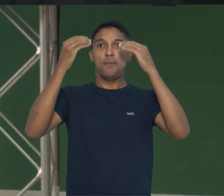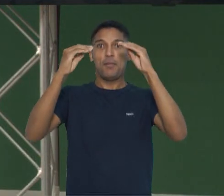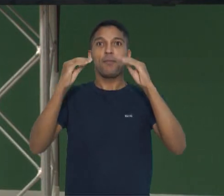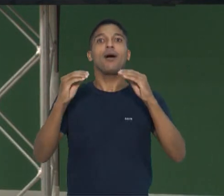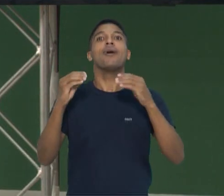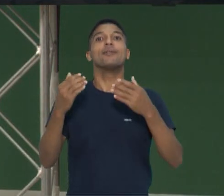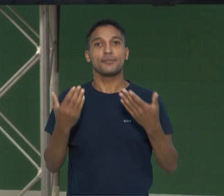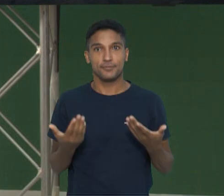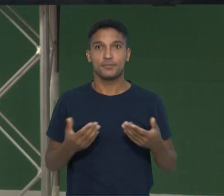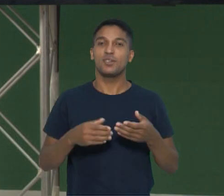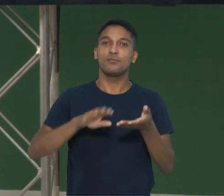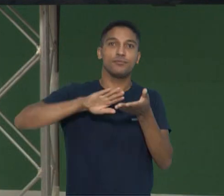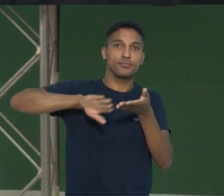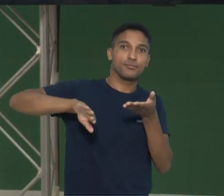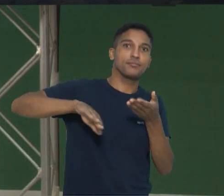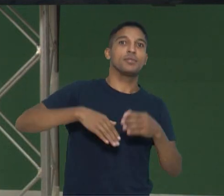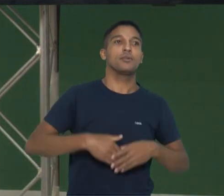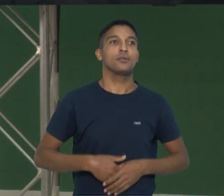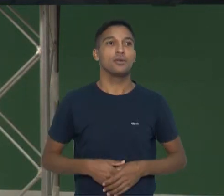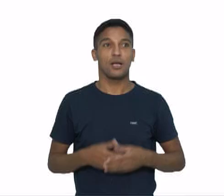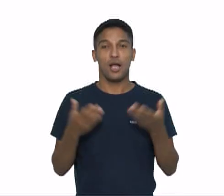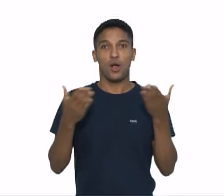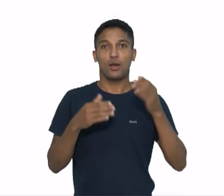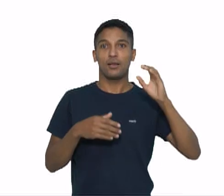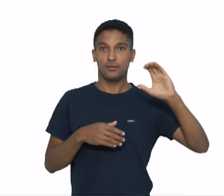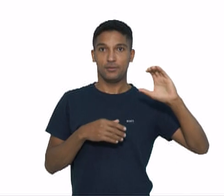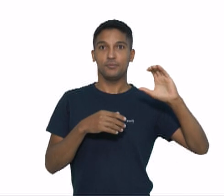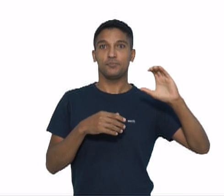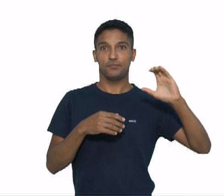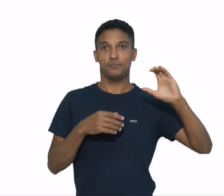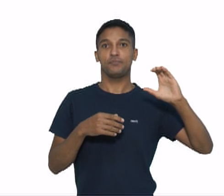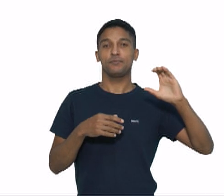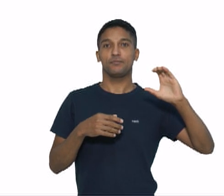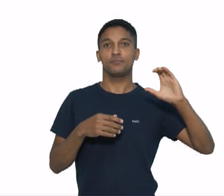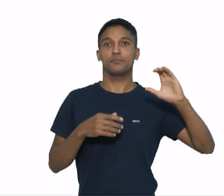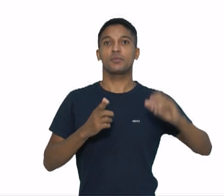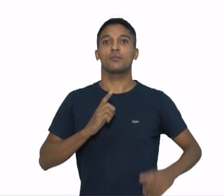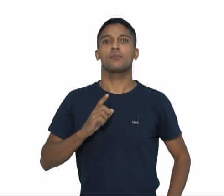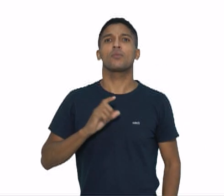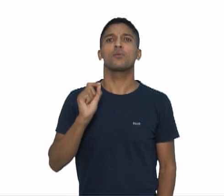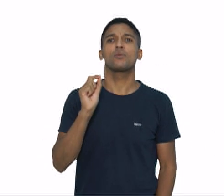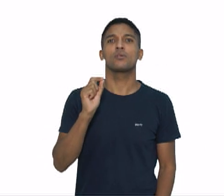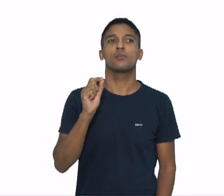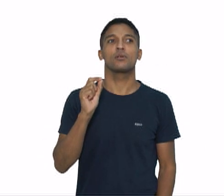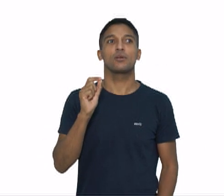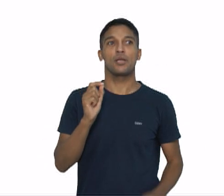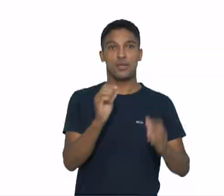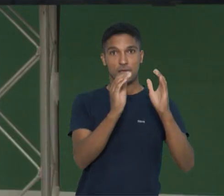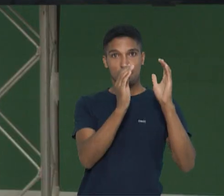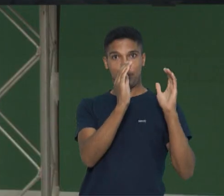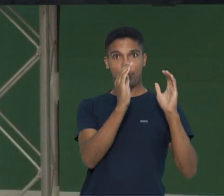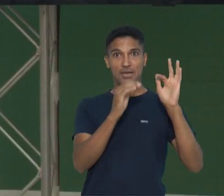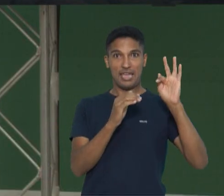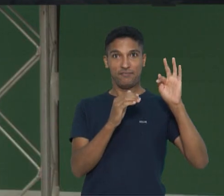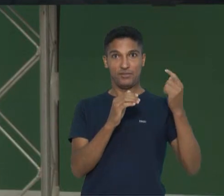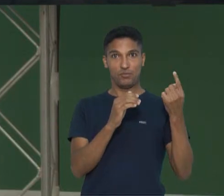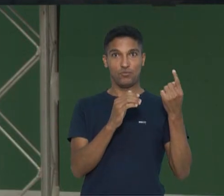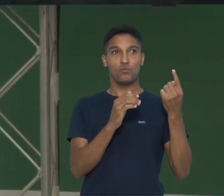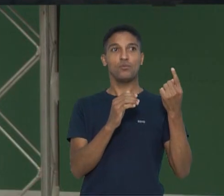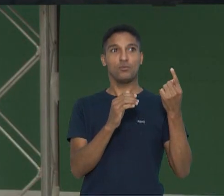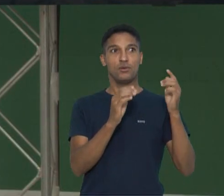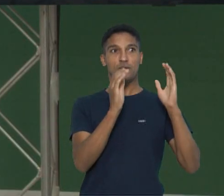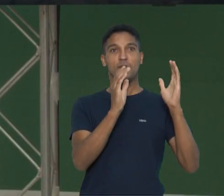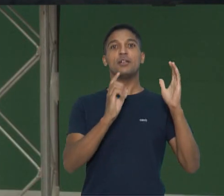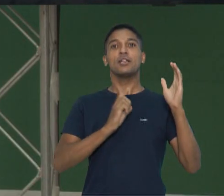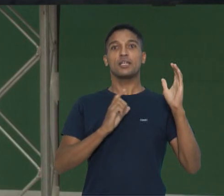hipérbole, tá? Lá na letra C, então, eu tenho que a primeira hipérbole, a primeira, tem